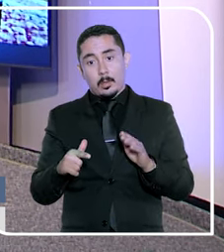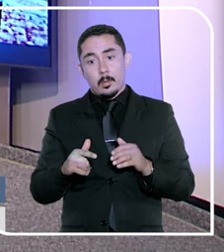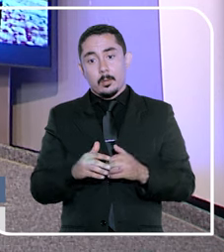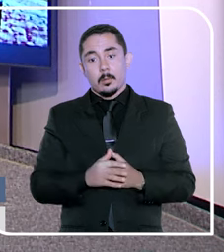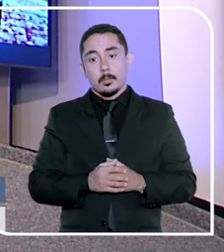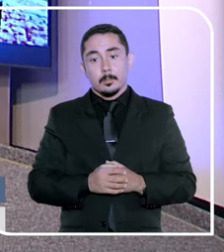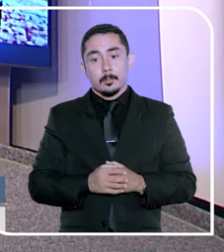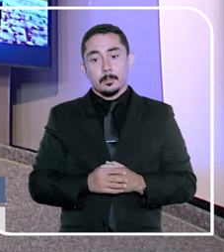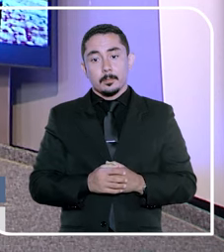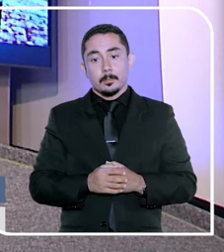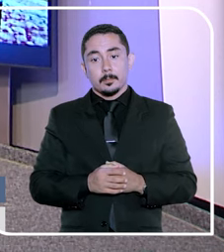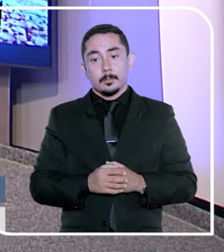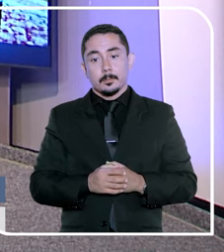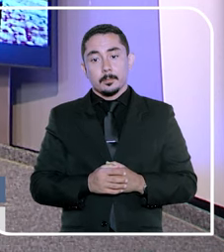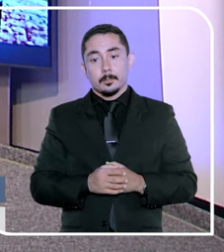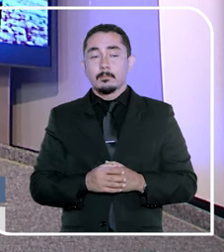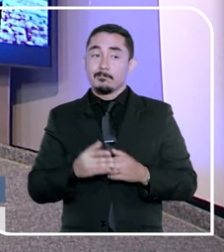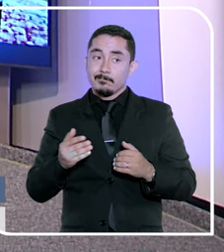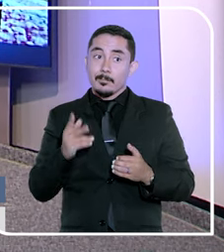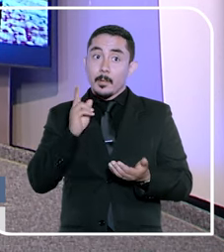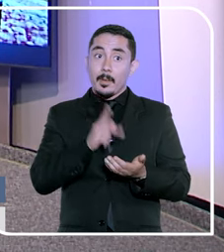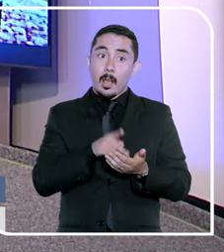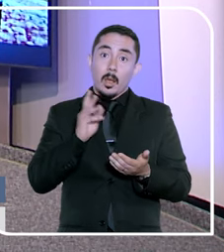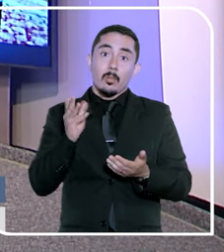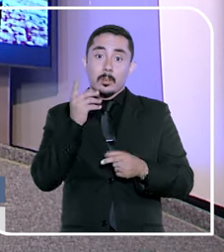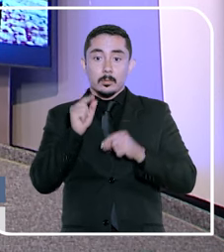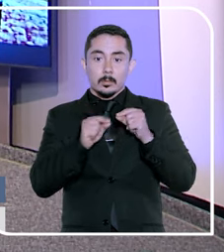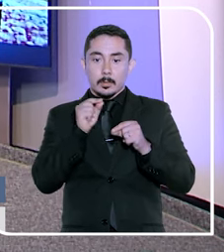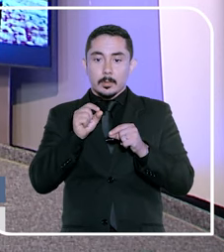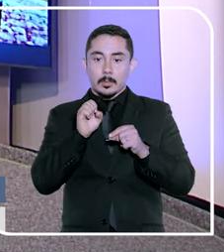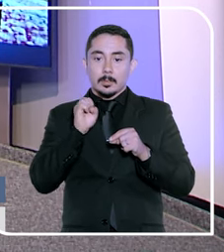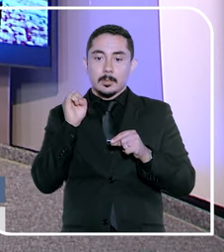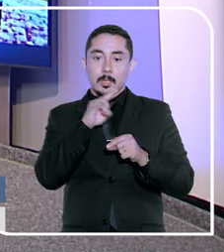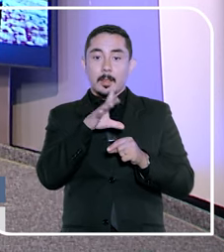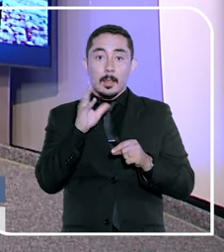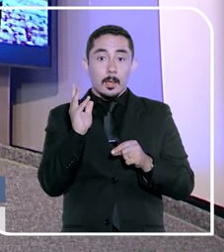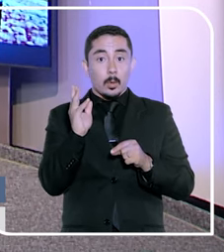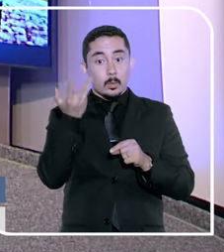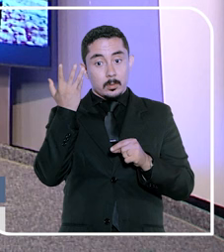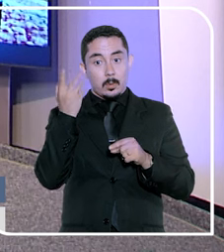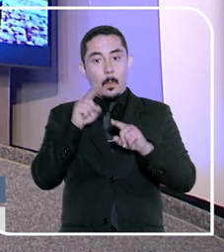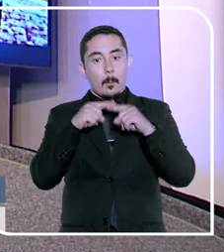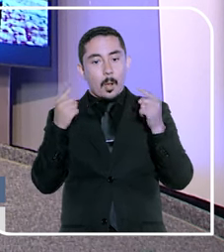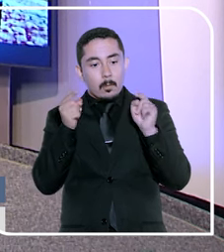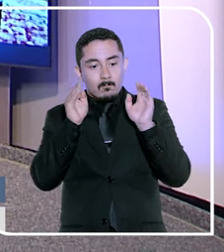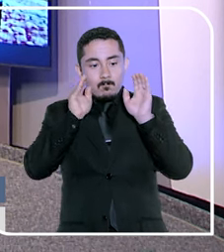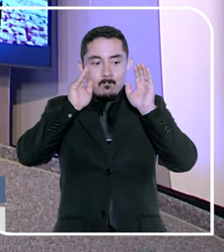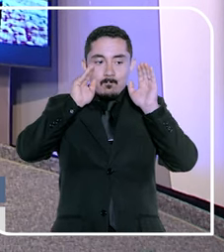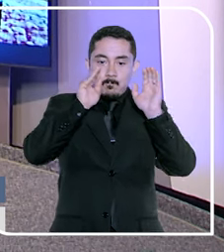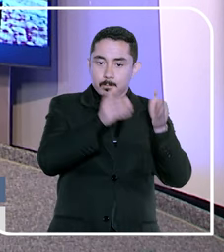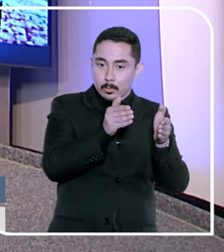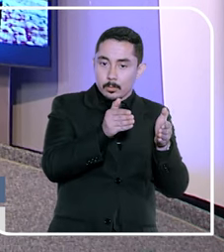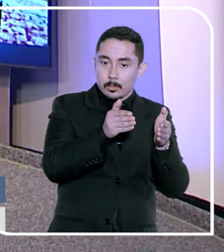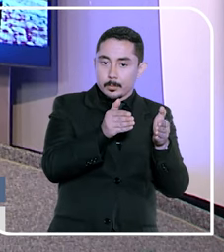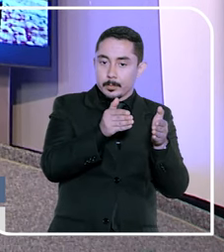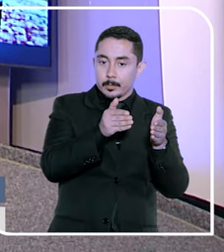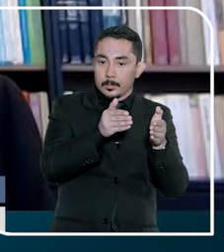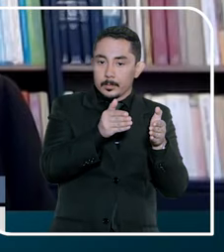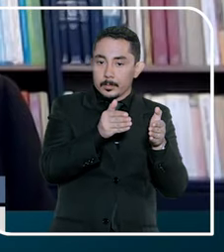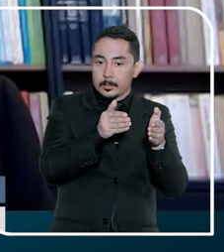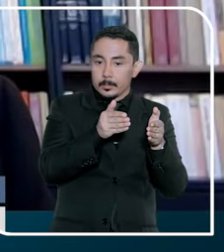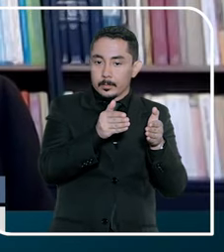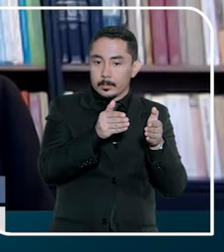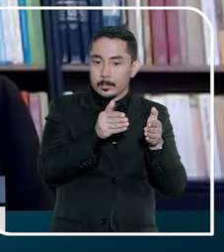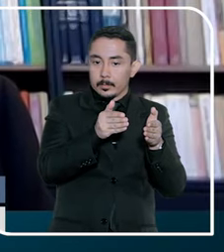pública na prática quando o fato é objetivamente eh